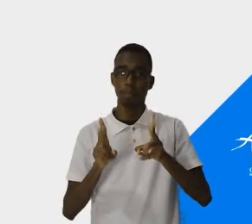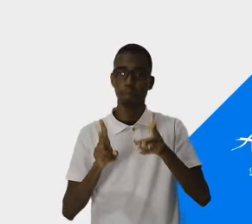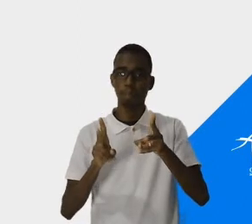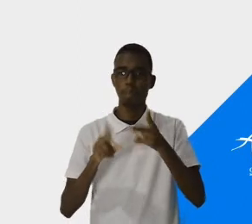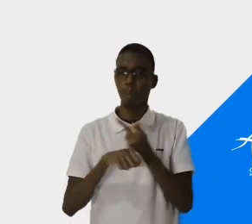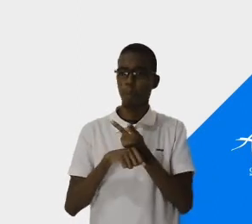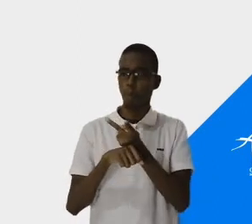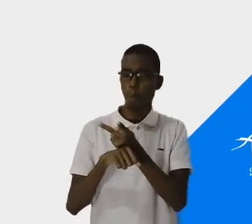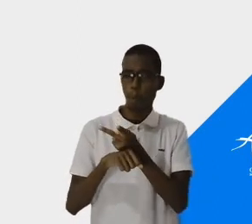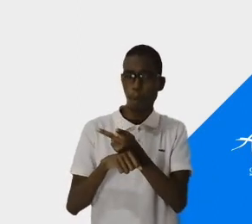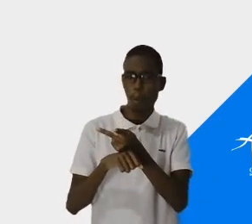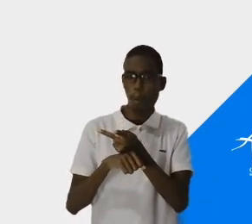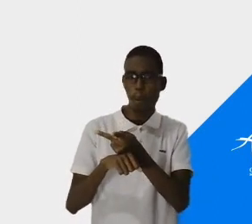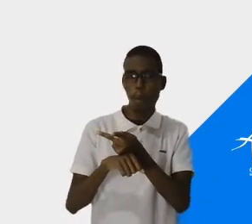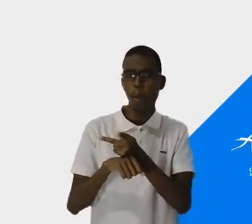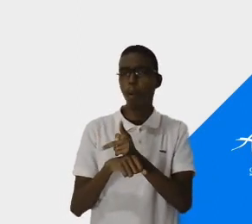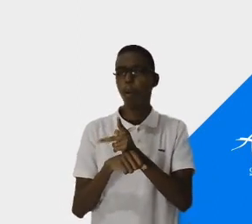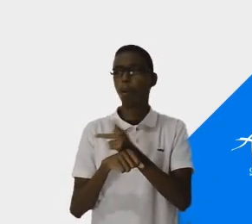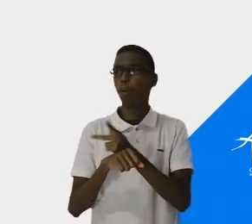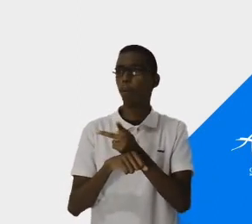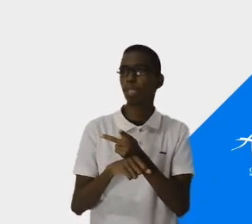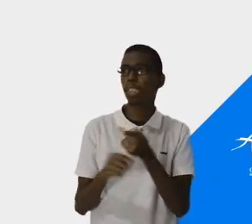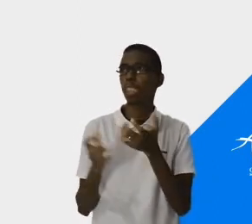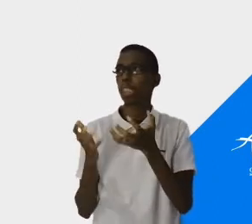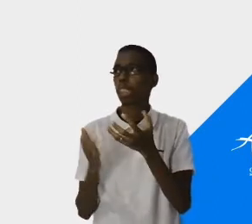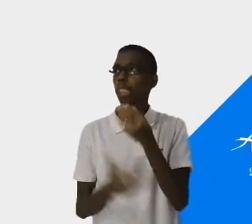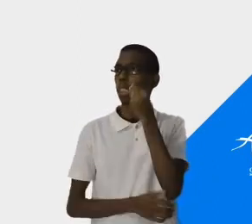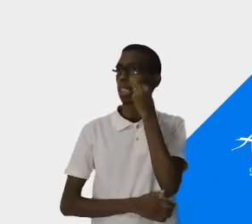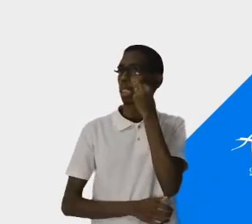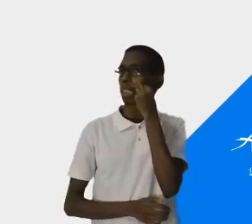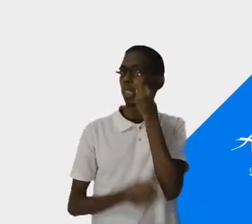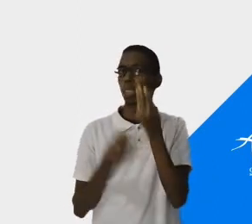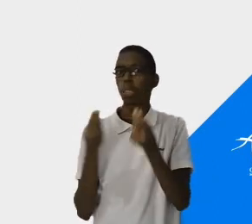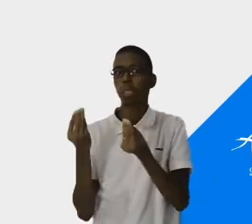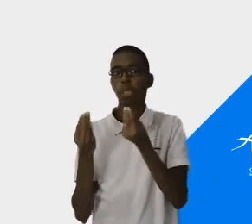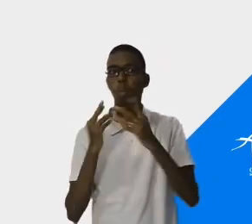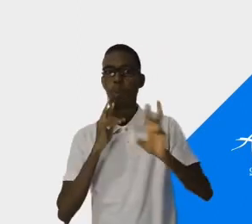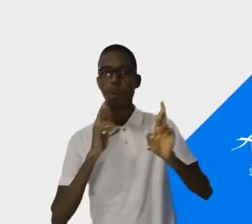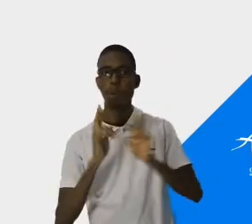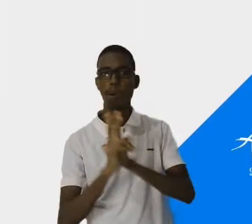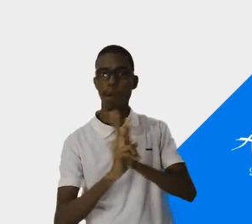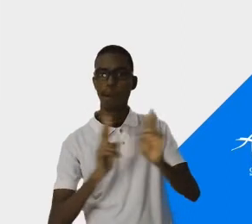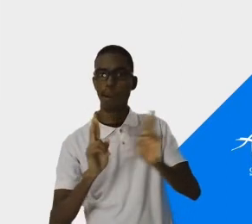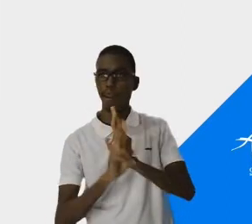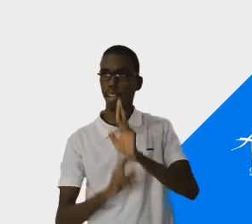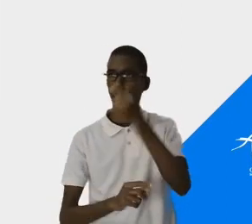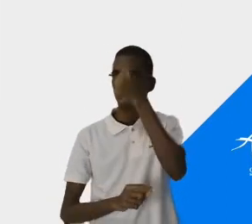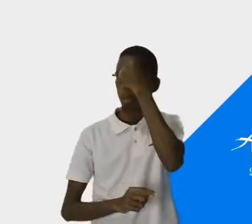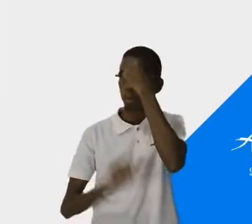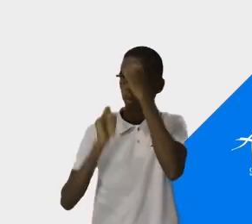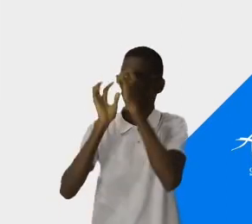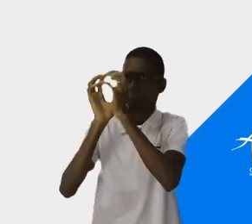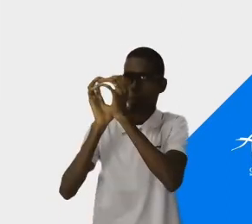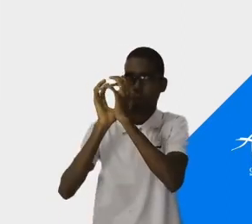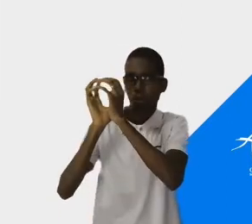na tentativa de fazer correlações entre as faculdades mentais e a anatomia